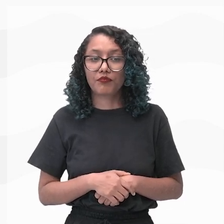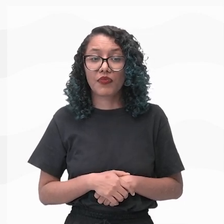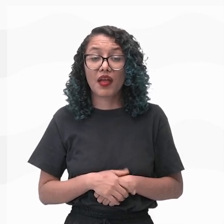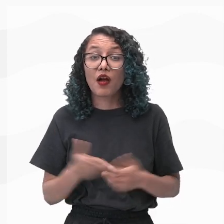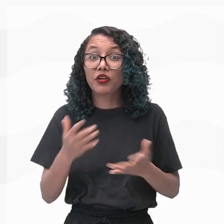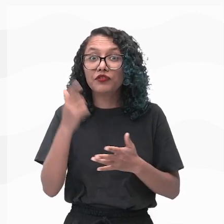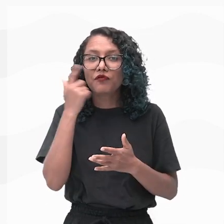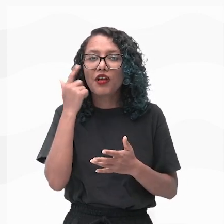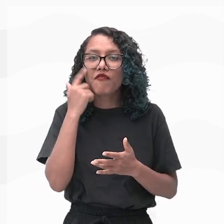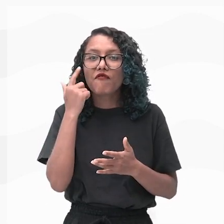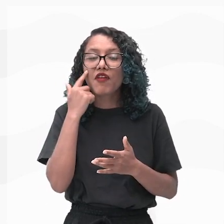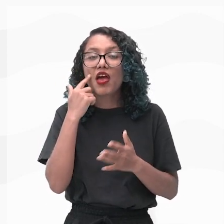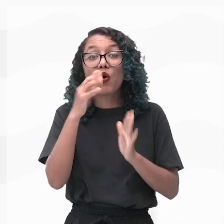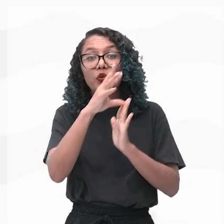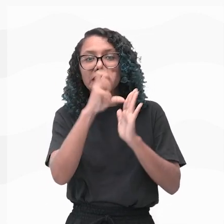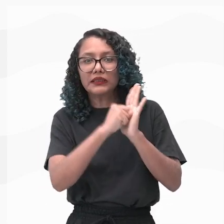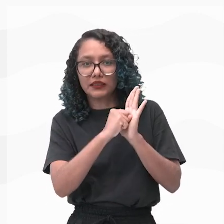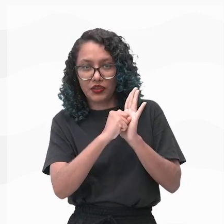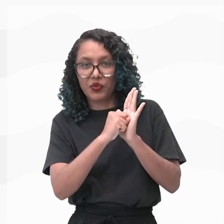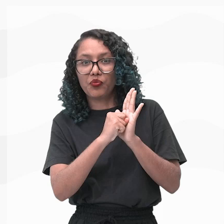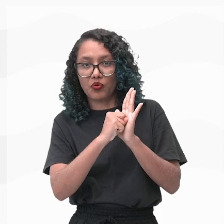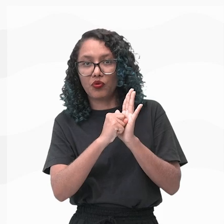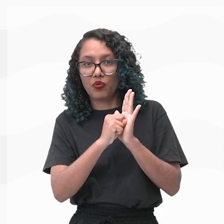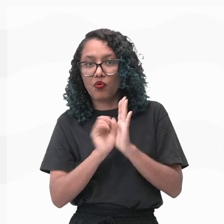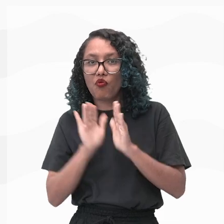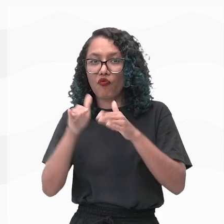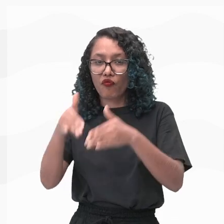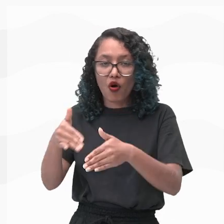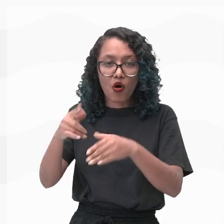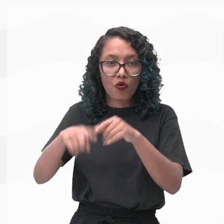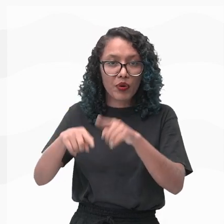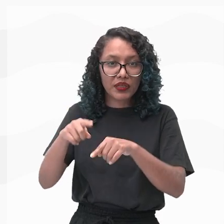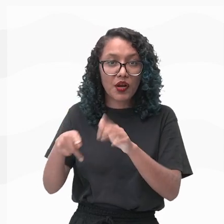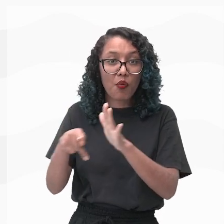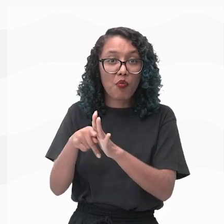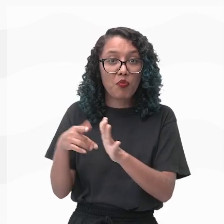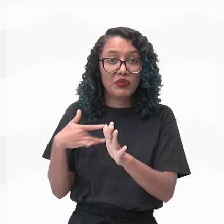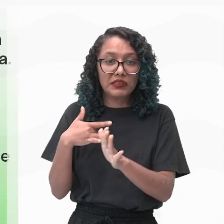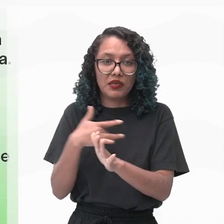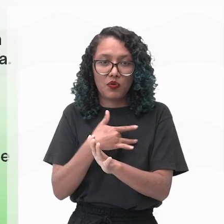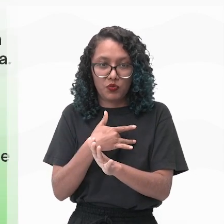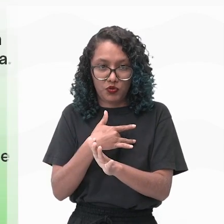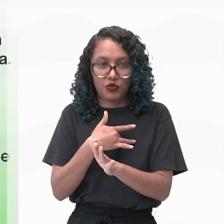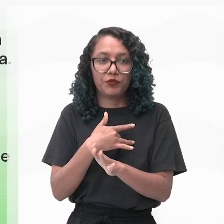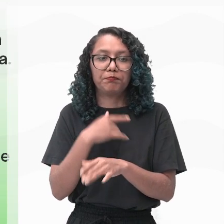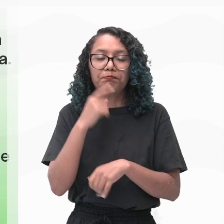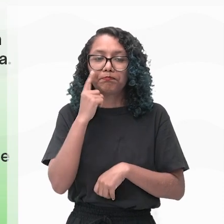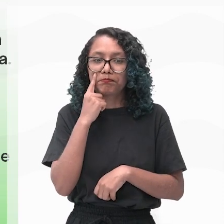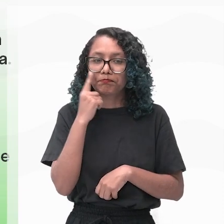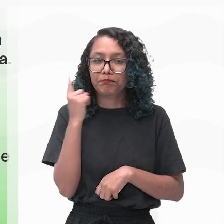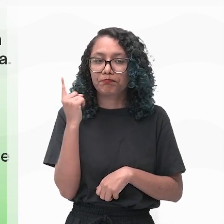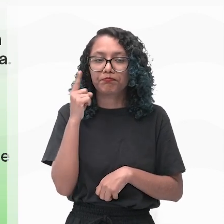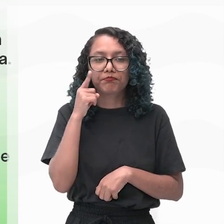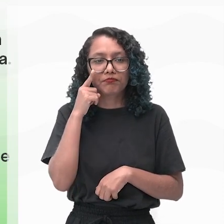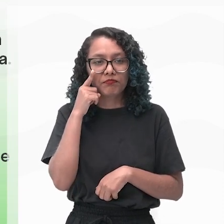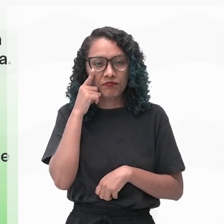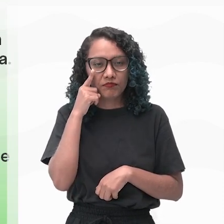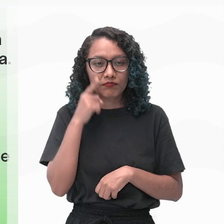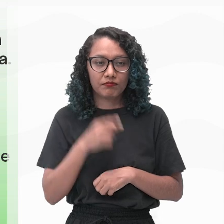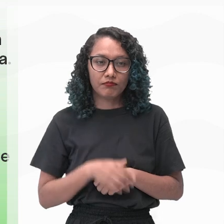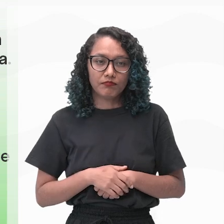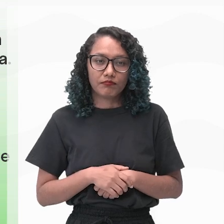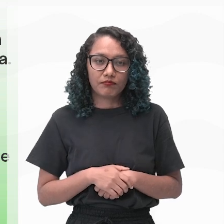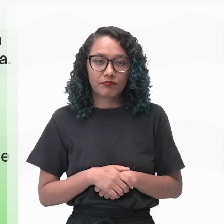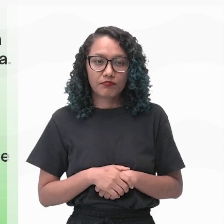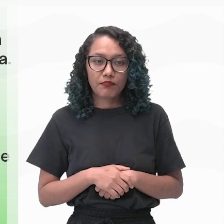simbologia relacionada aos serviços de saúde, aos resíduos do serviço de saúde. Olha lá, temos